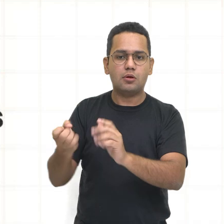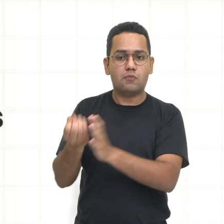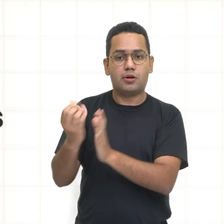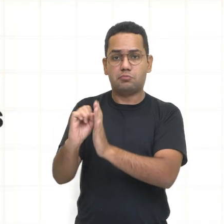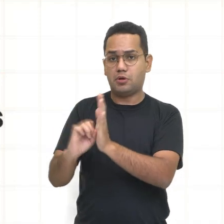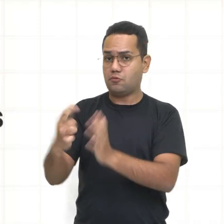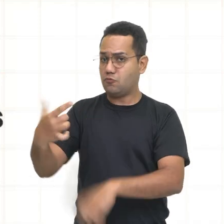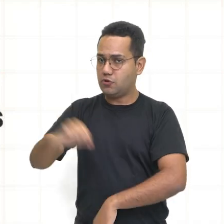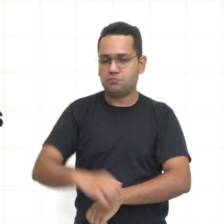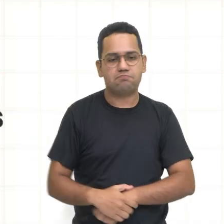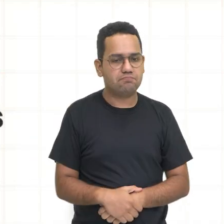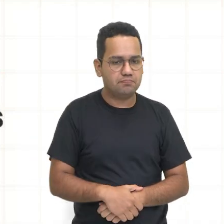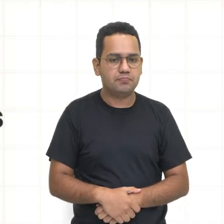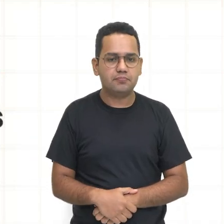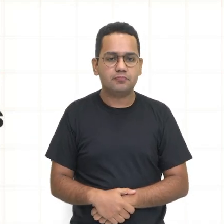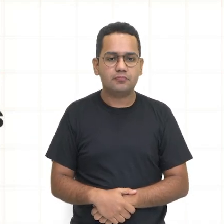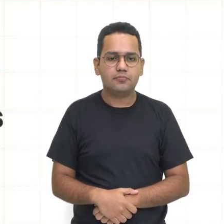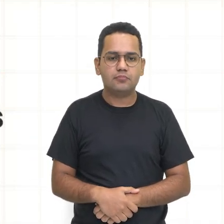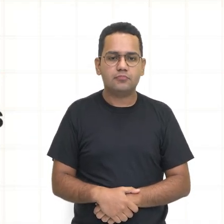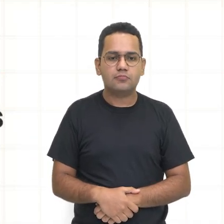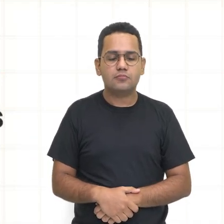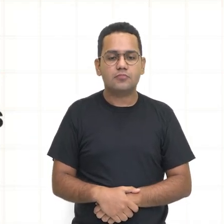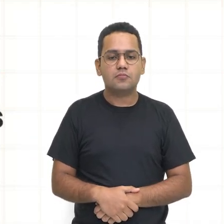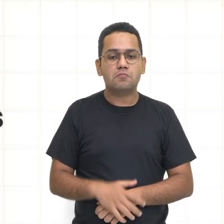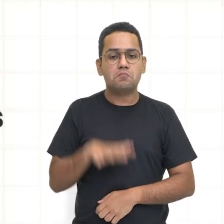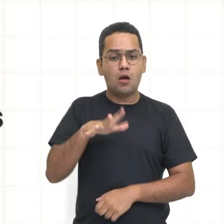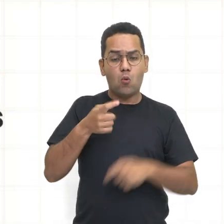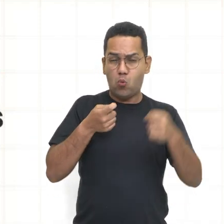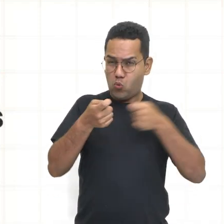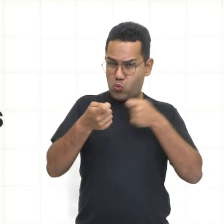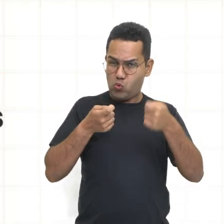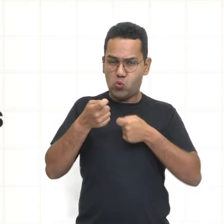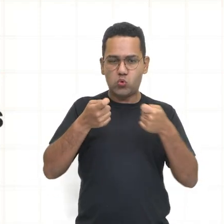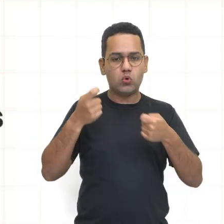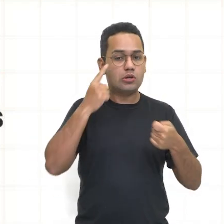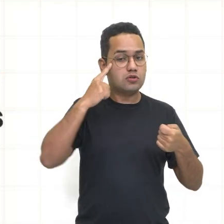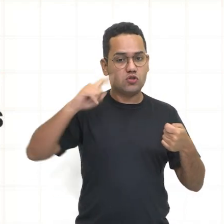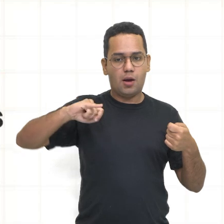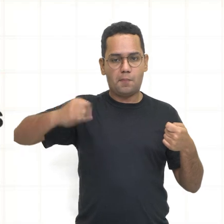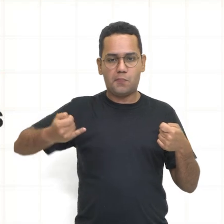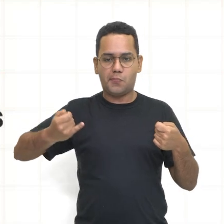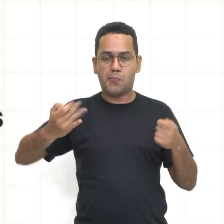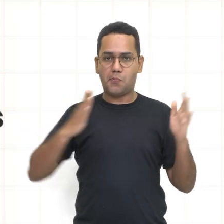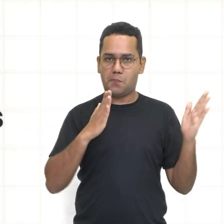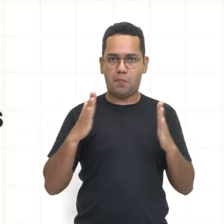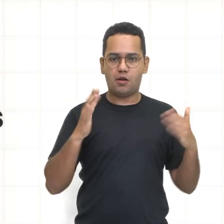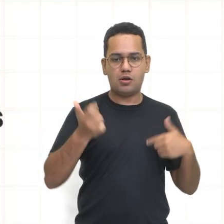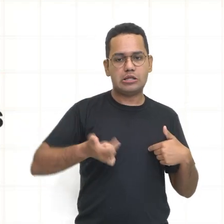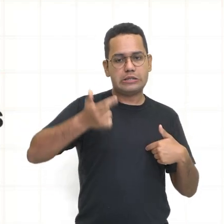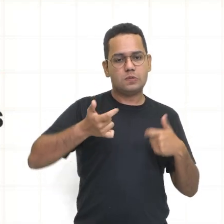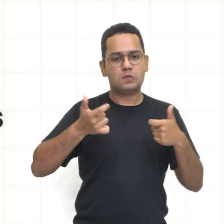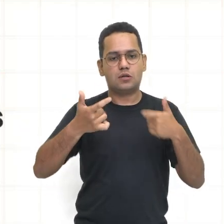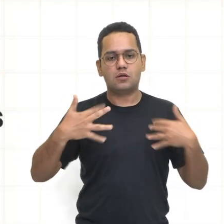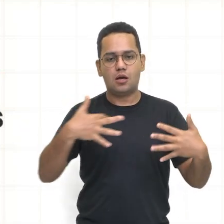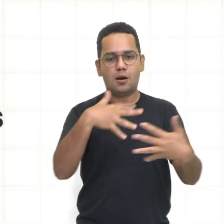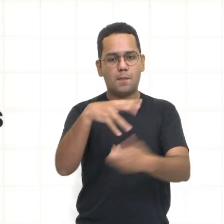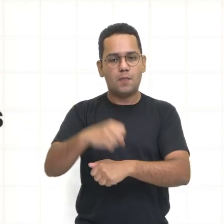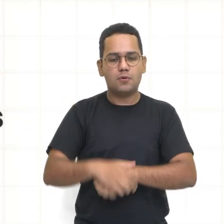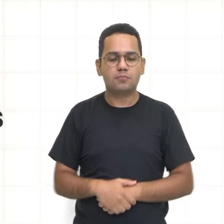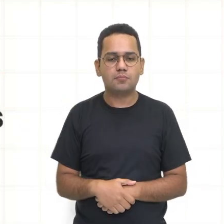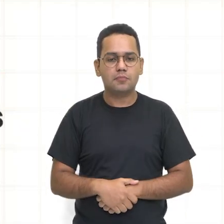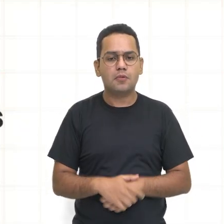Vamos observar que a dominação japonesa durante a Segunda Guerra Mundial vai ser uma ocupação